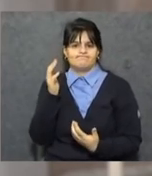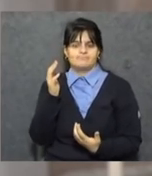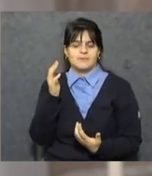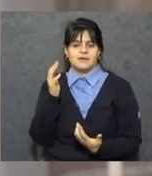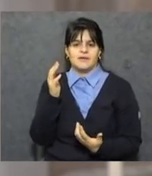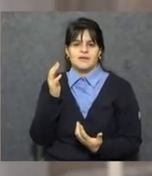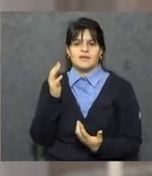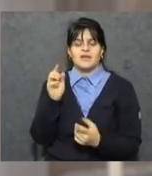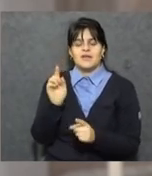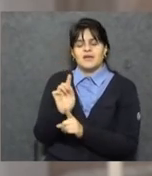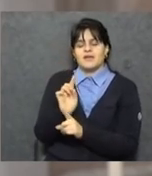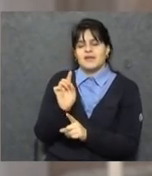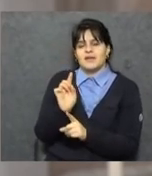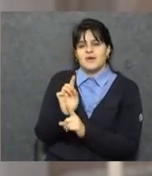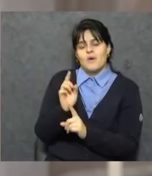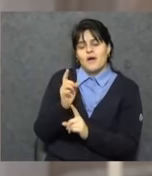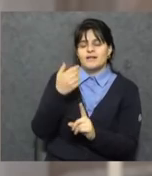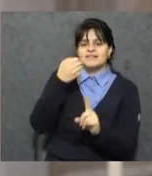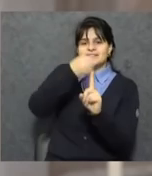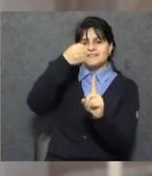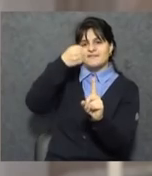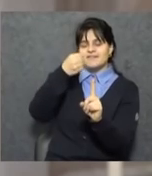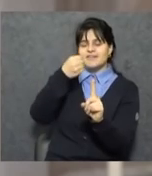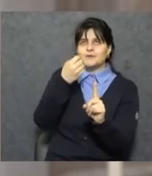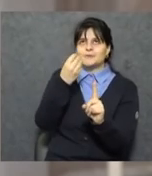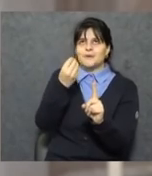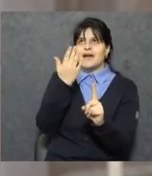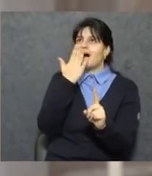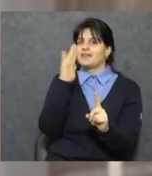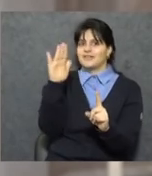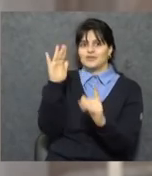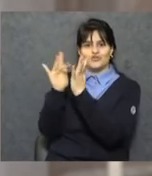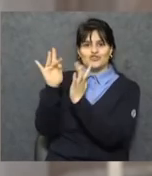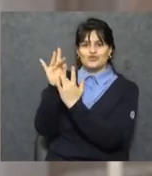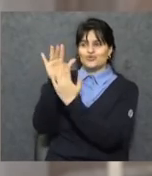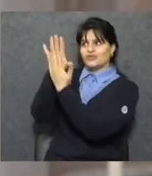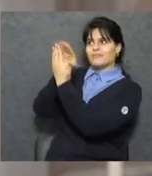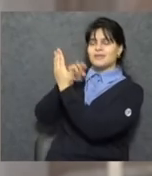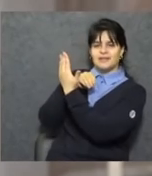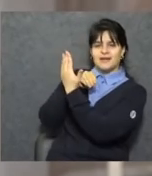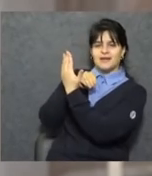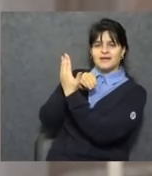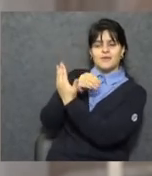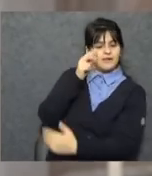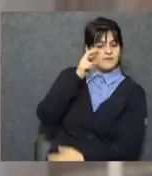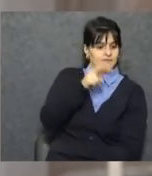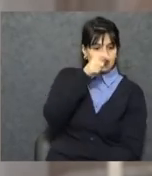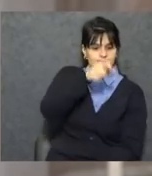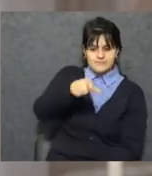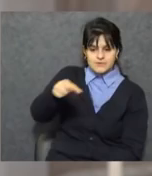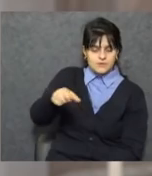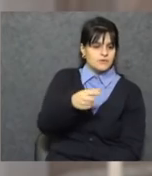somos desafiados a imitar a atitude de Jesus, que diante do sofrimento se compadece.